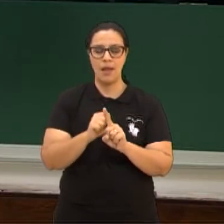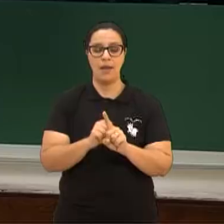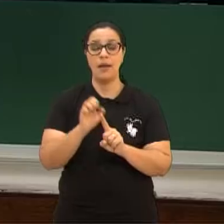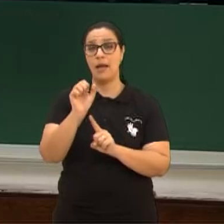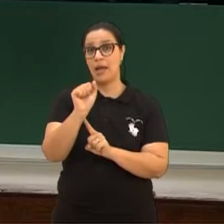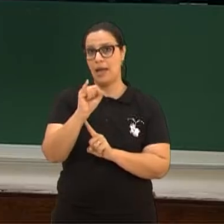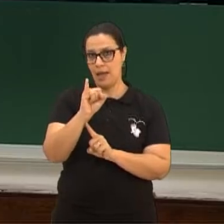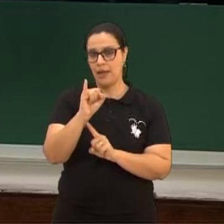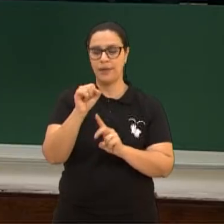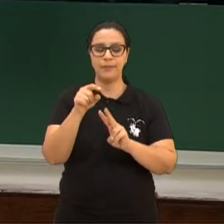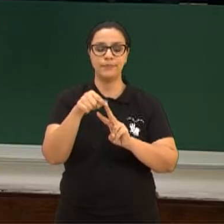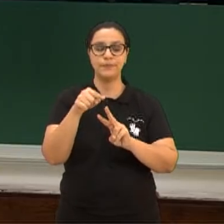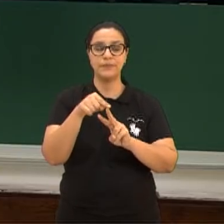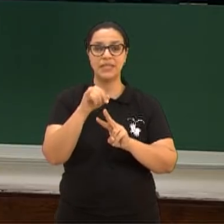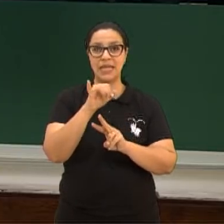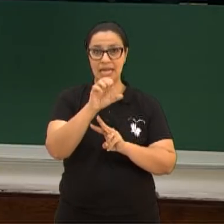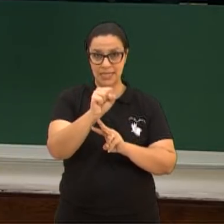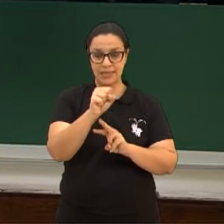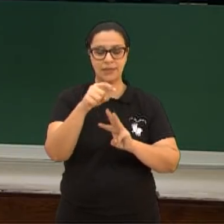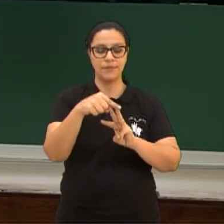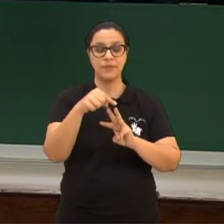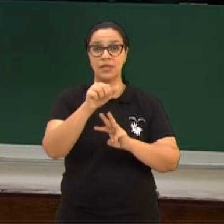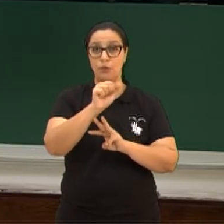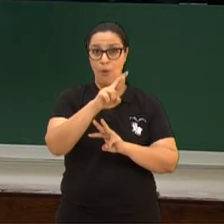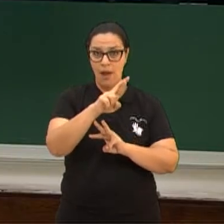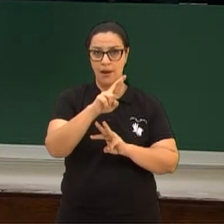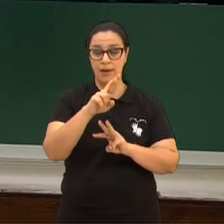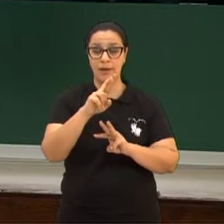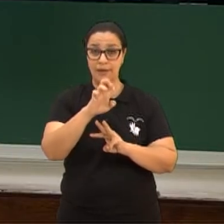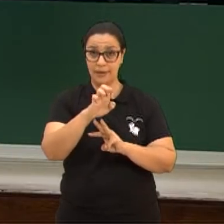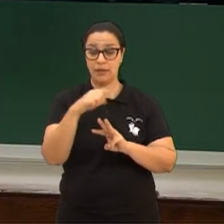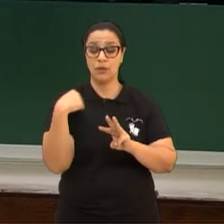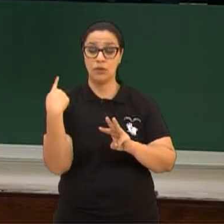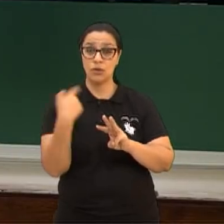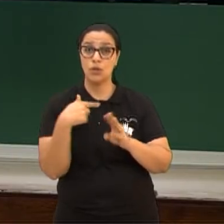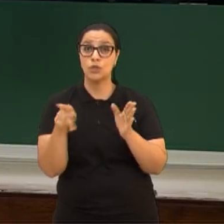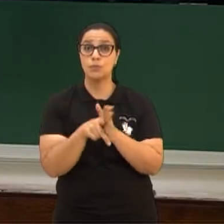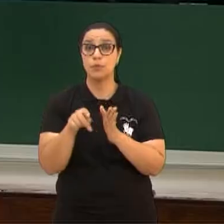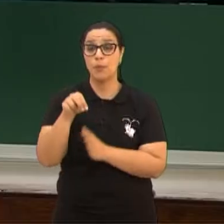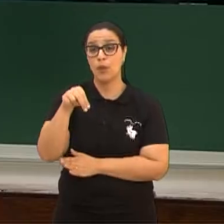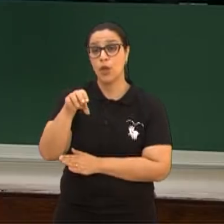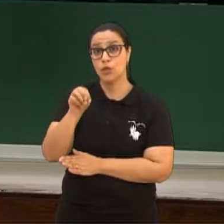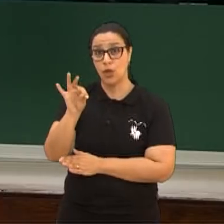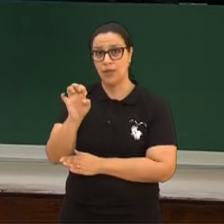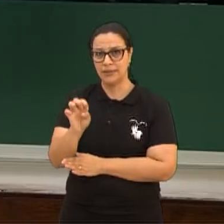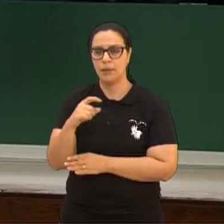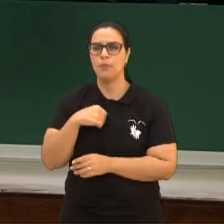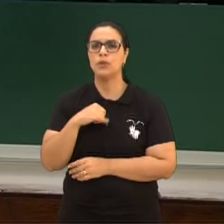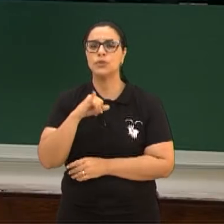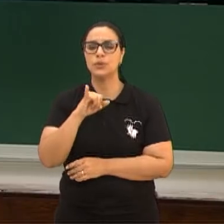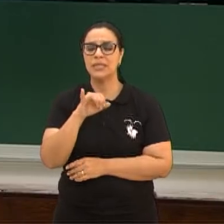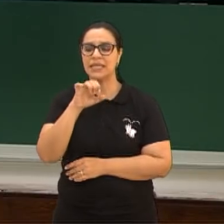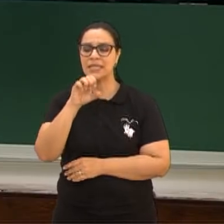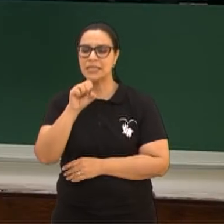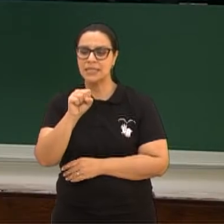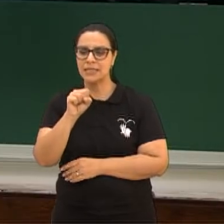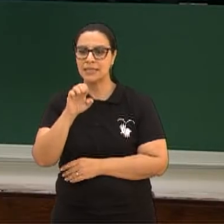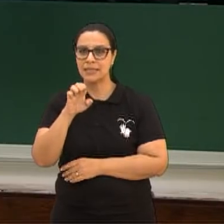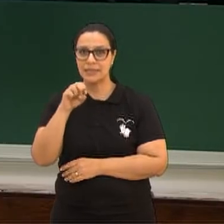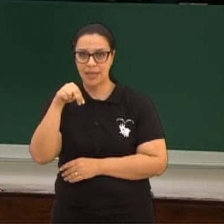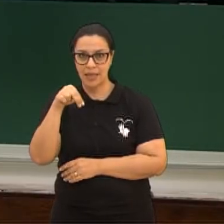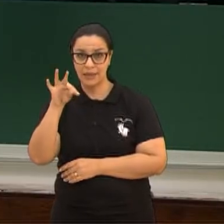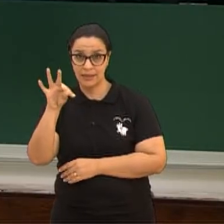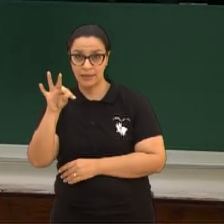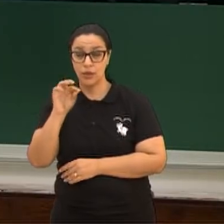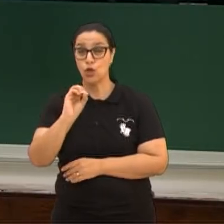o not. Lembram? A gente também pode fazer a forma contraída. Isn't ou